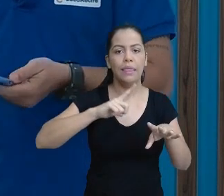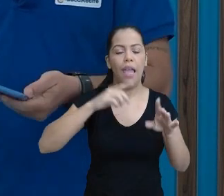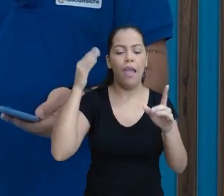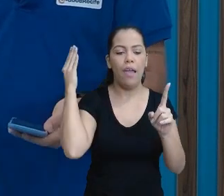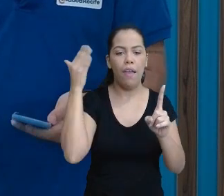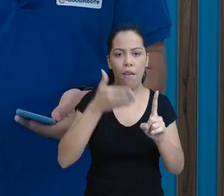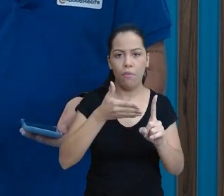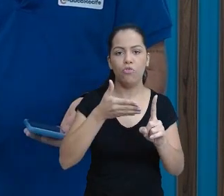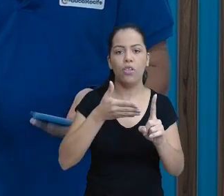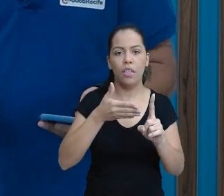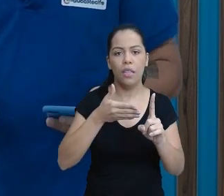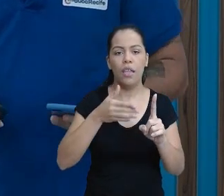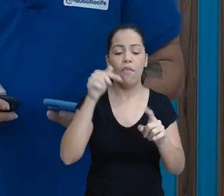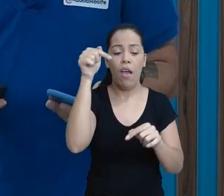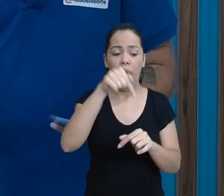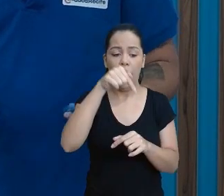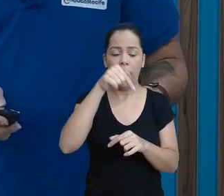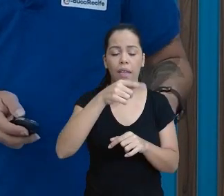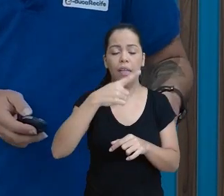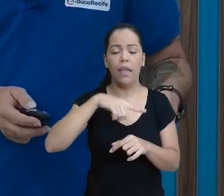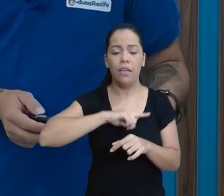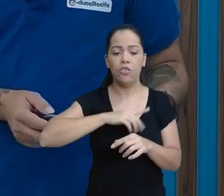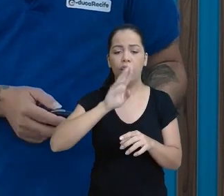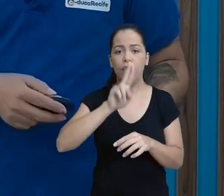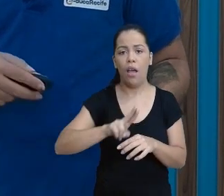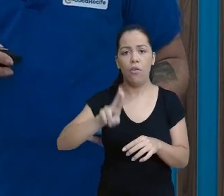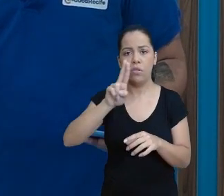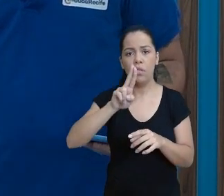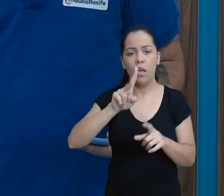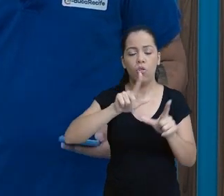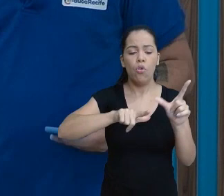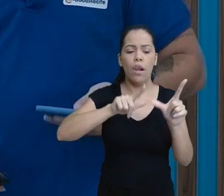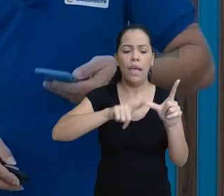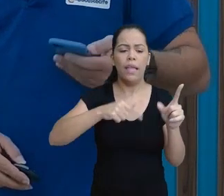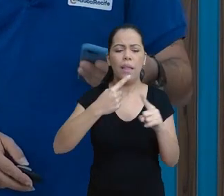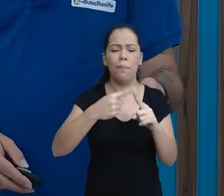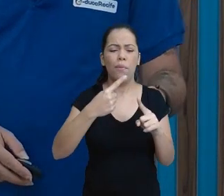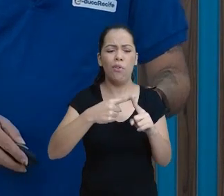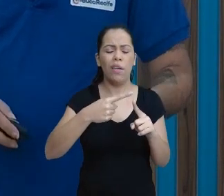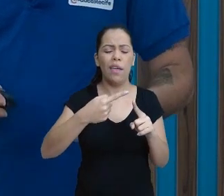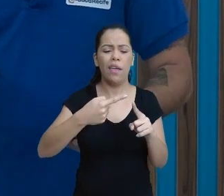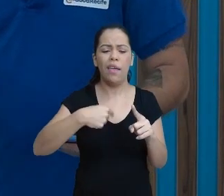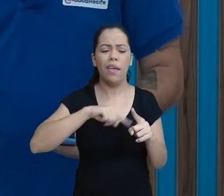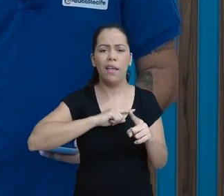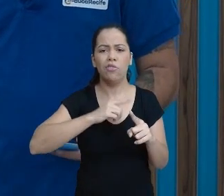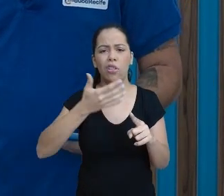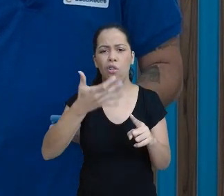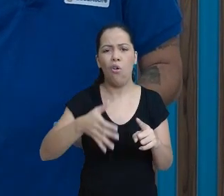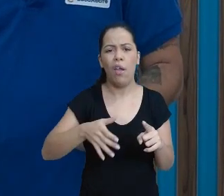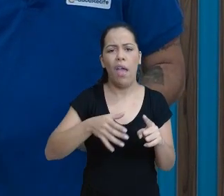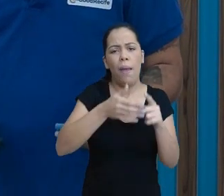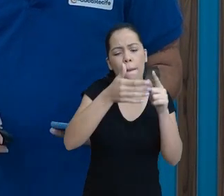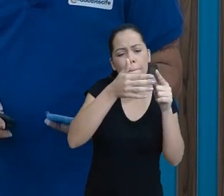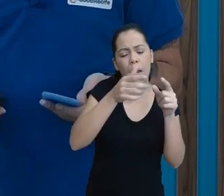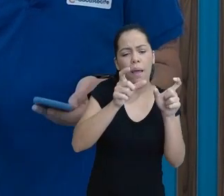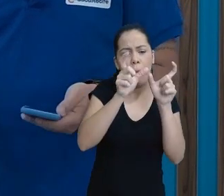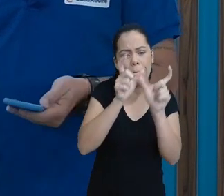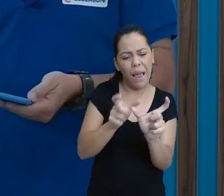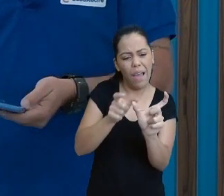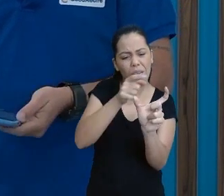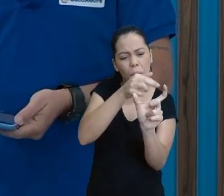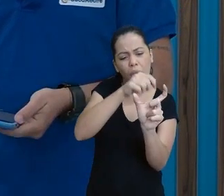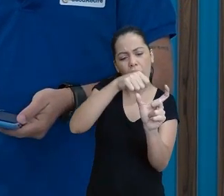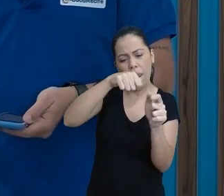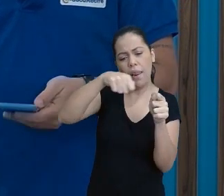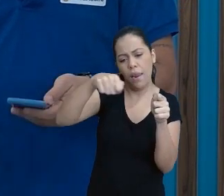aí, a gente vai estar utilizando a letra apenas para não estar escrevendo lado, altura, projeções, certo? E a escolha